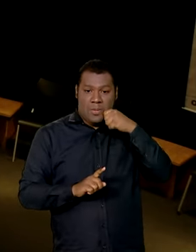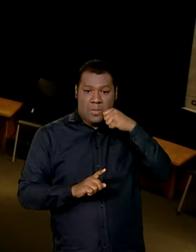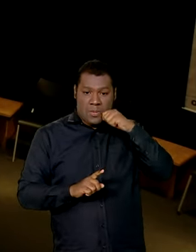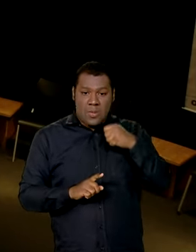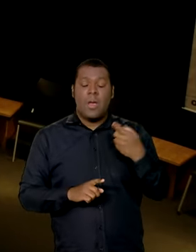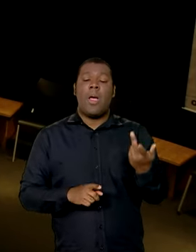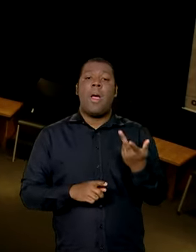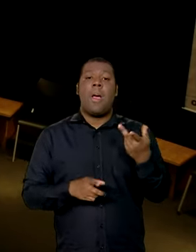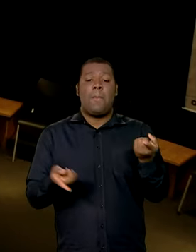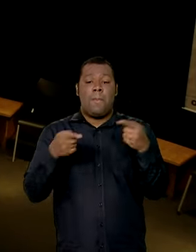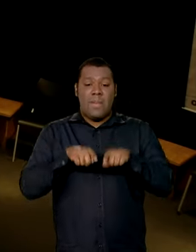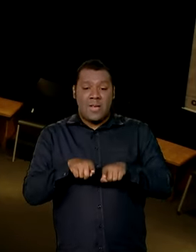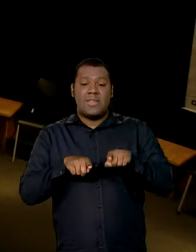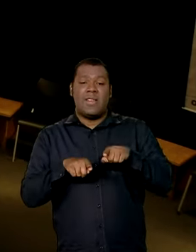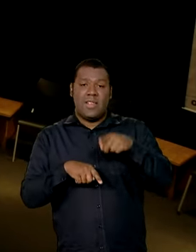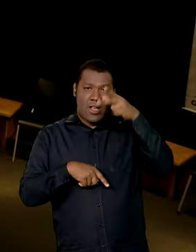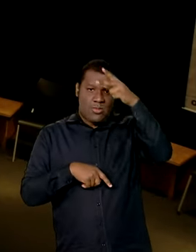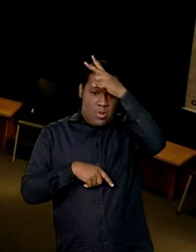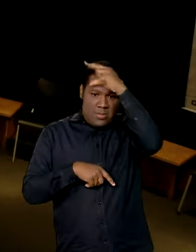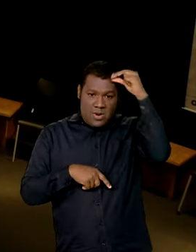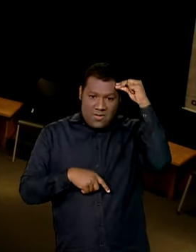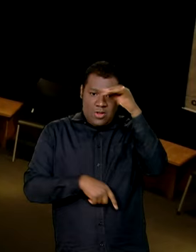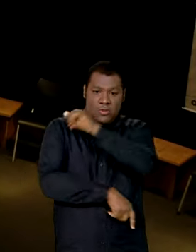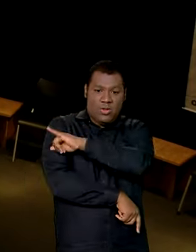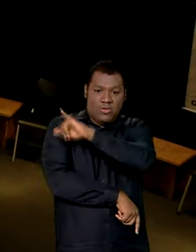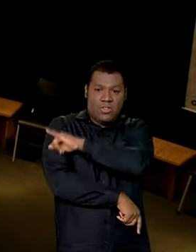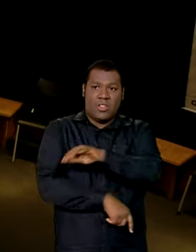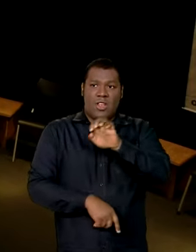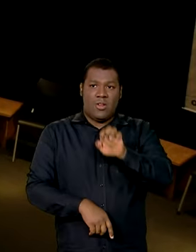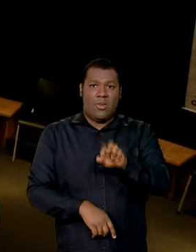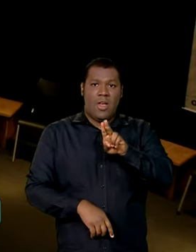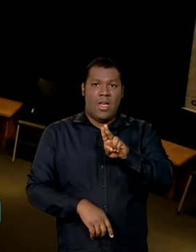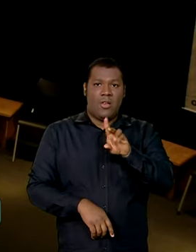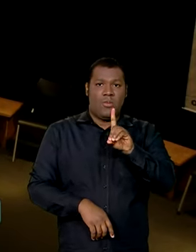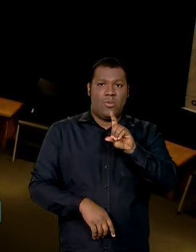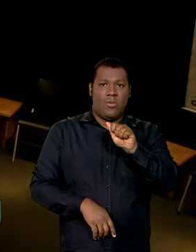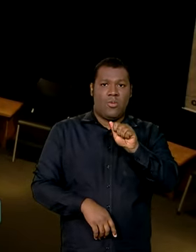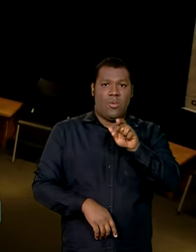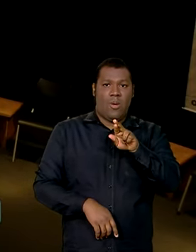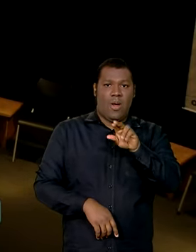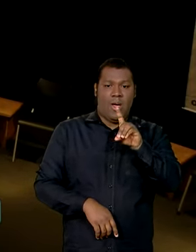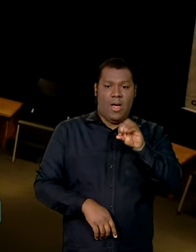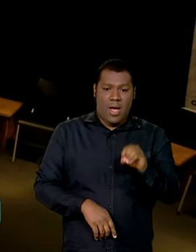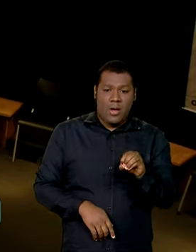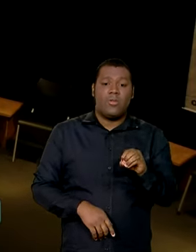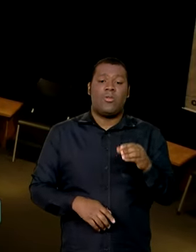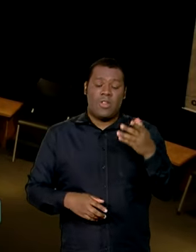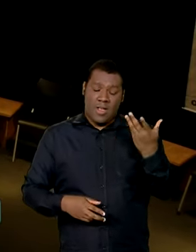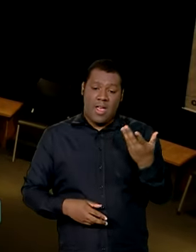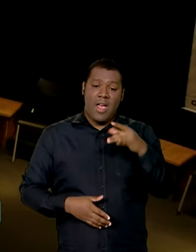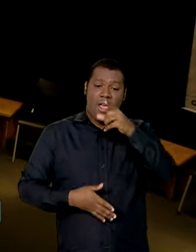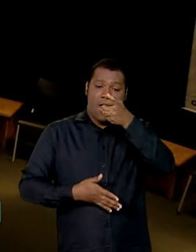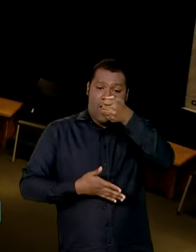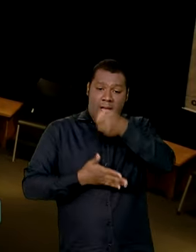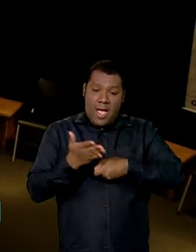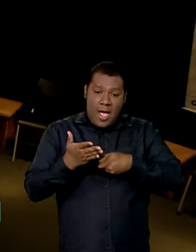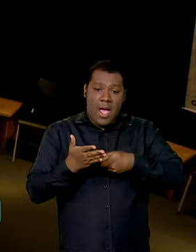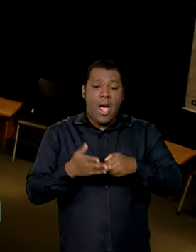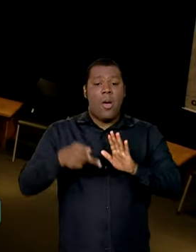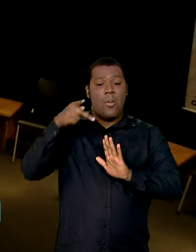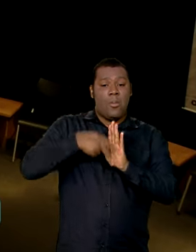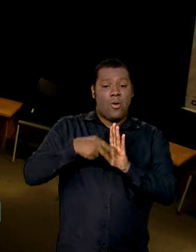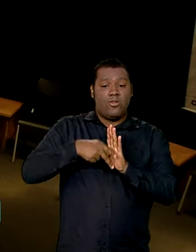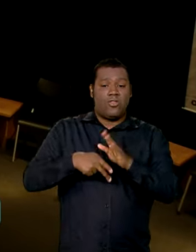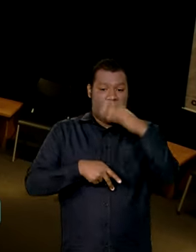Rio, Eduardo Paes, assinam agora de manhã um termo de compromisso para a implementação do Plano Nacional Ruas Visíveis aqui